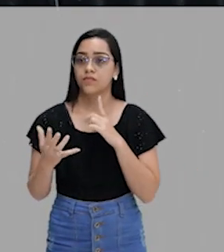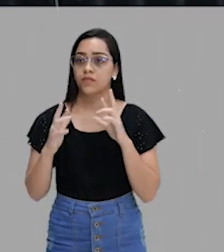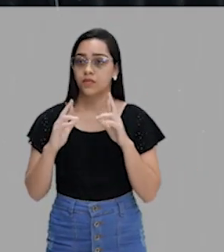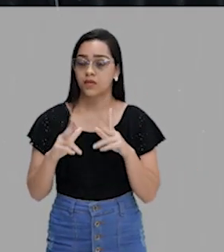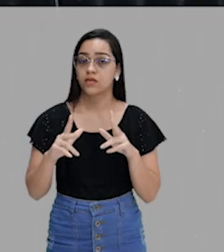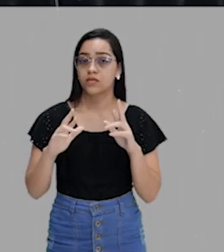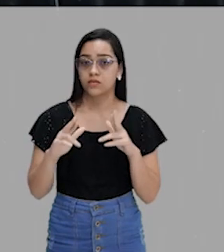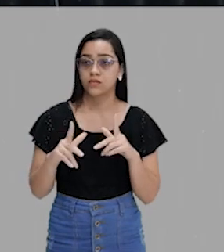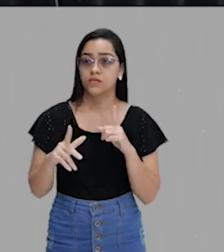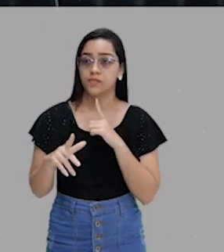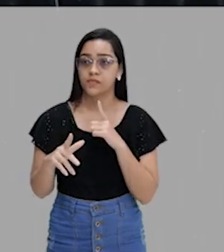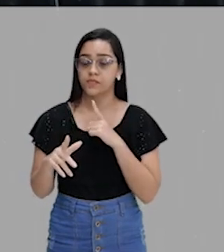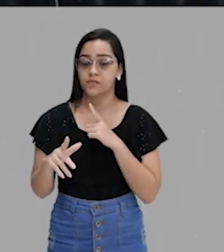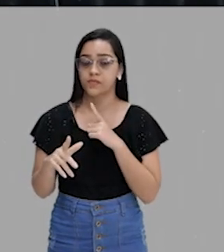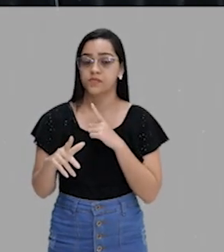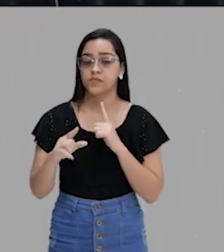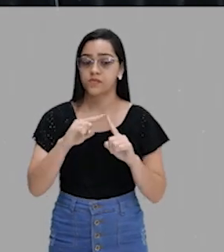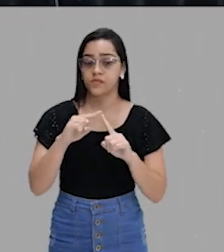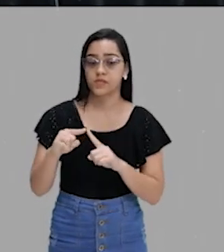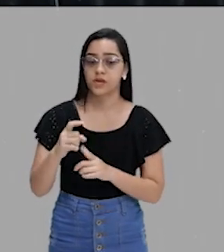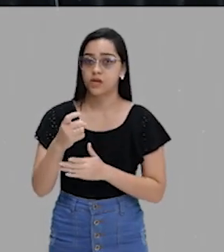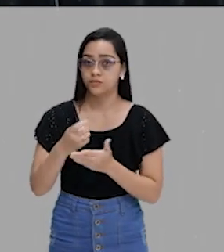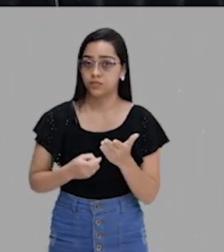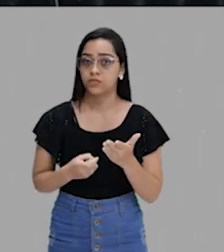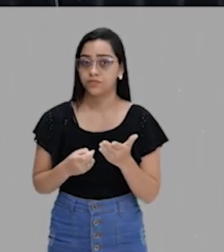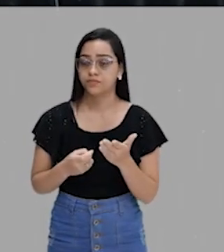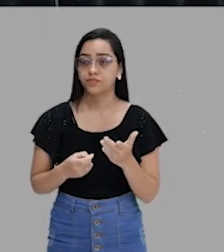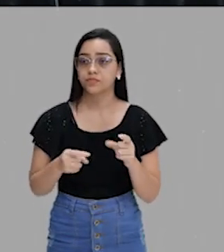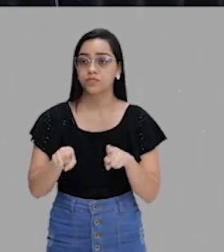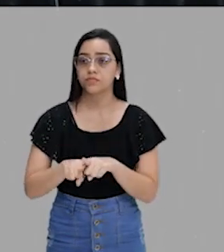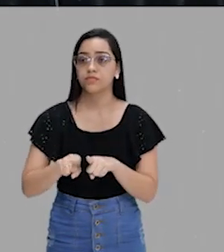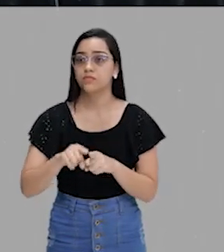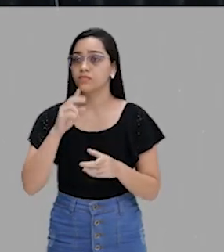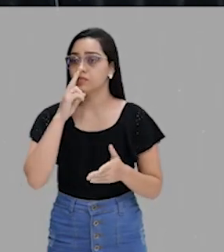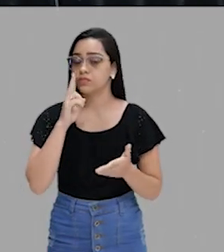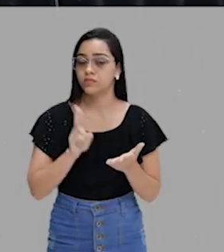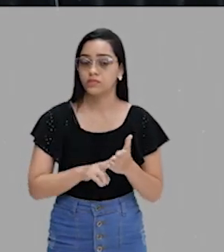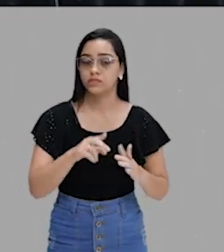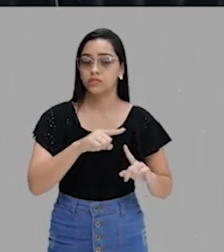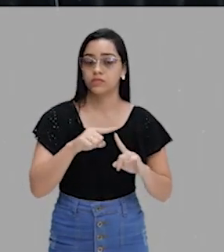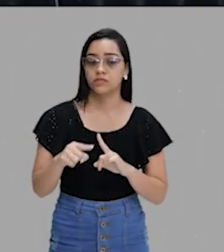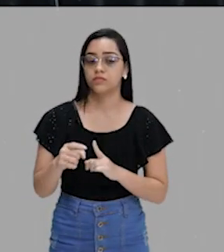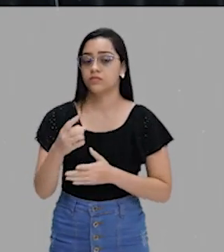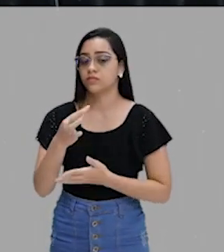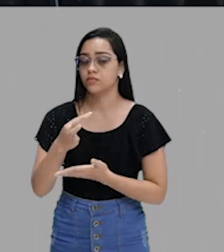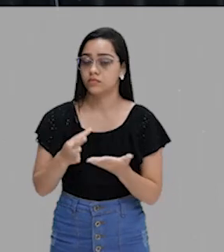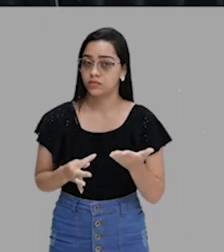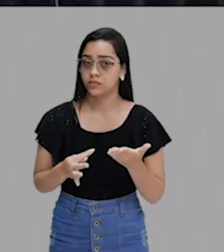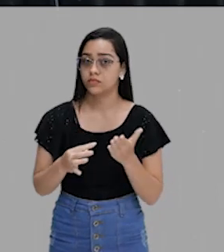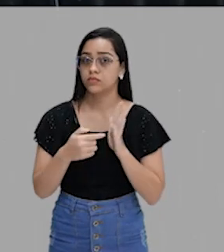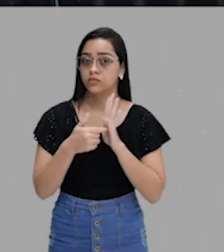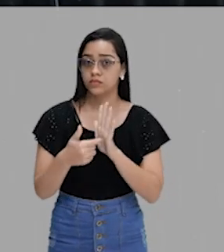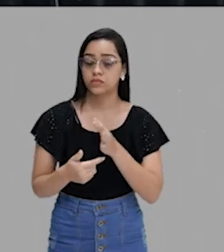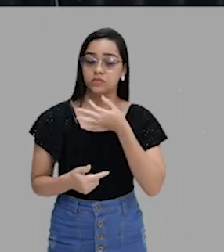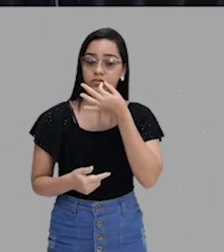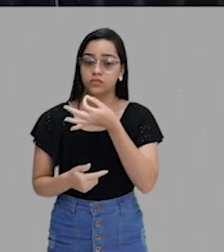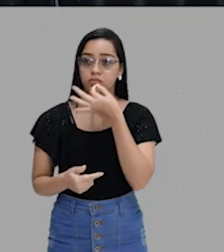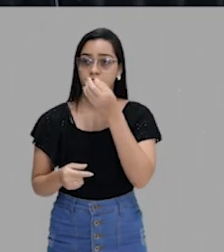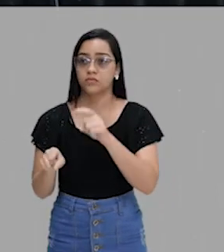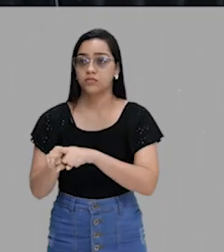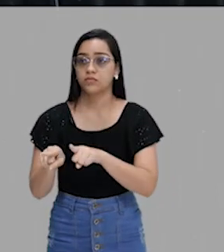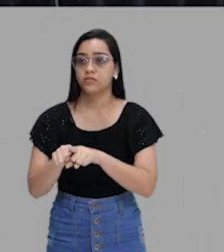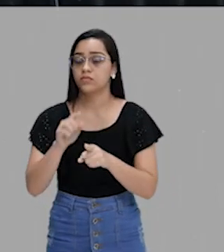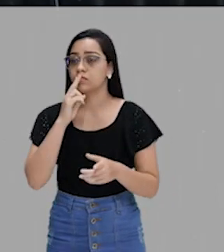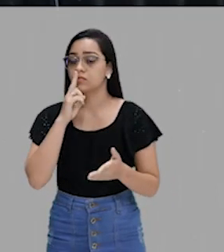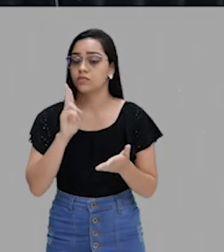diferença entre gênero e tipo textual, né? A carta é um tipo de texto expositivo e